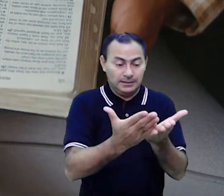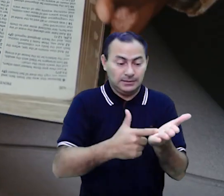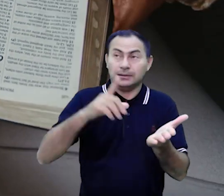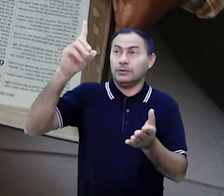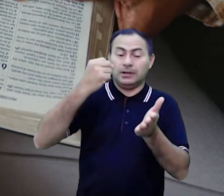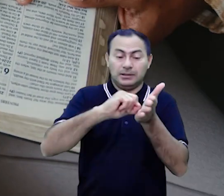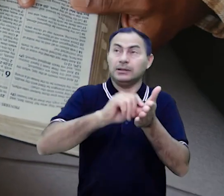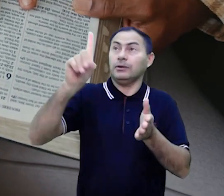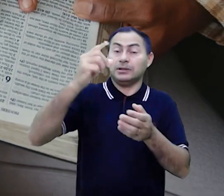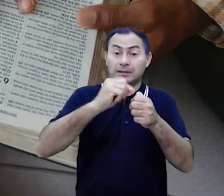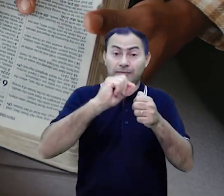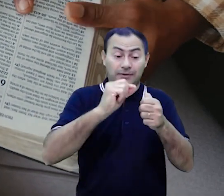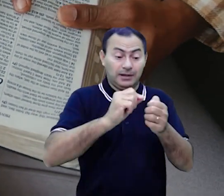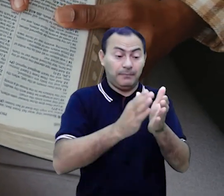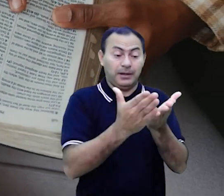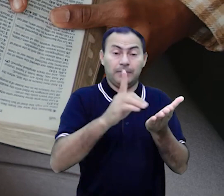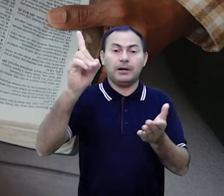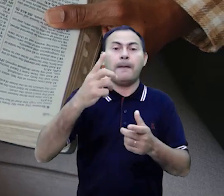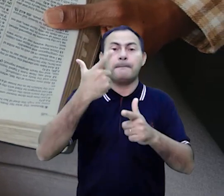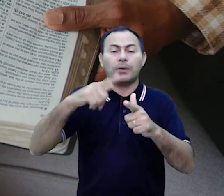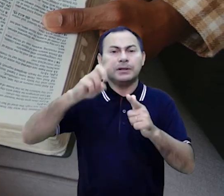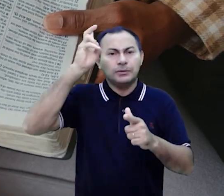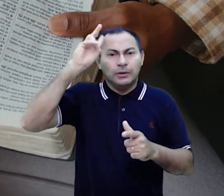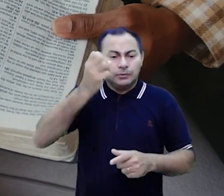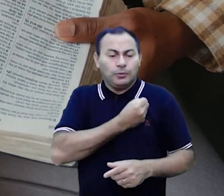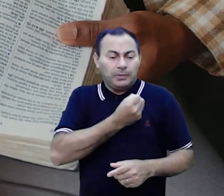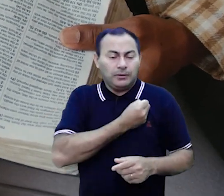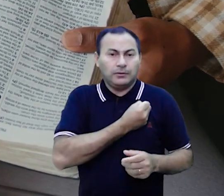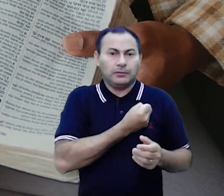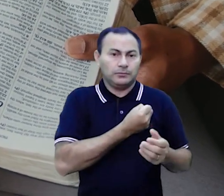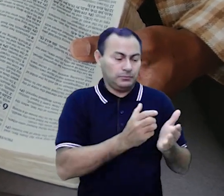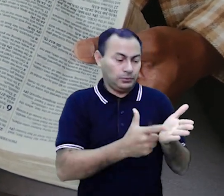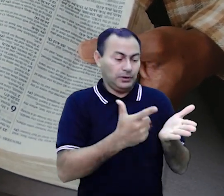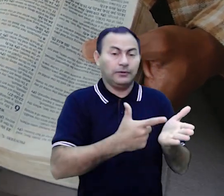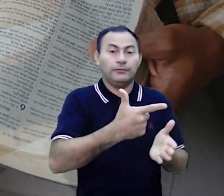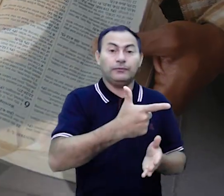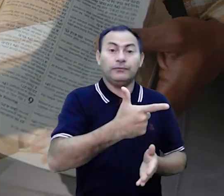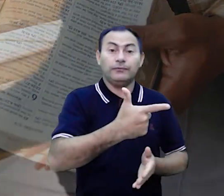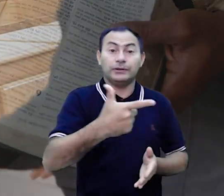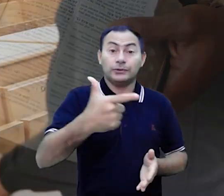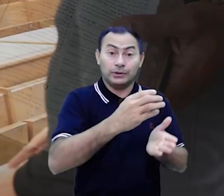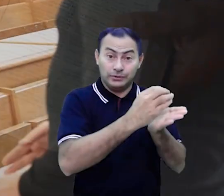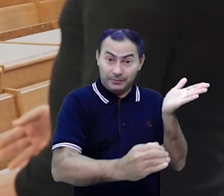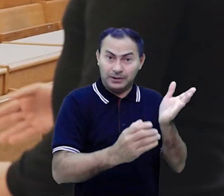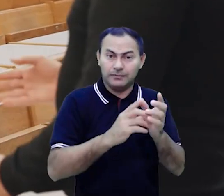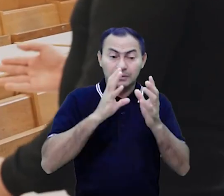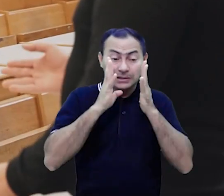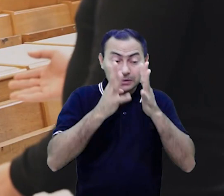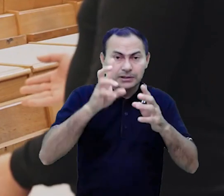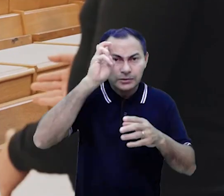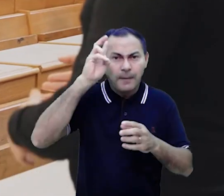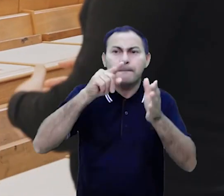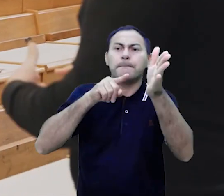das Escrituras. Um dos meus maiores problemas era essa história de Números 22. Por alguma razão eu fiquei